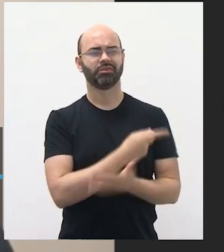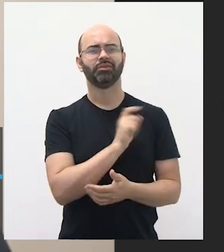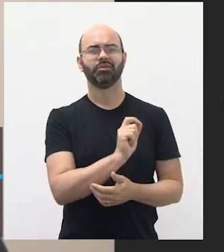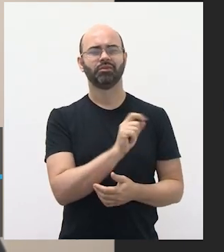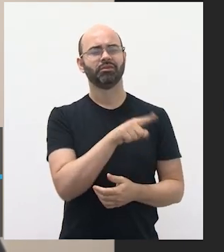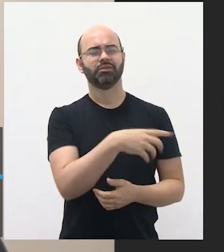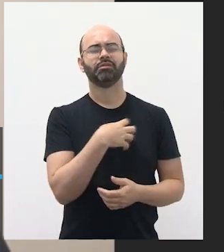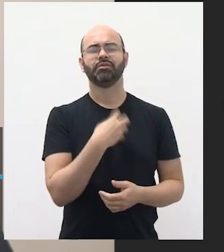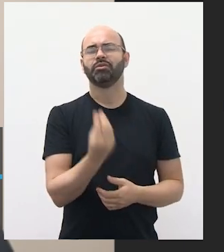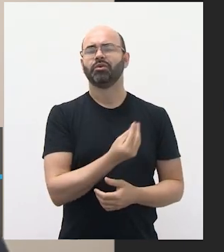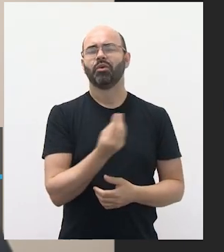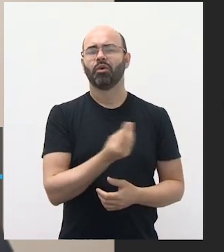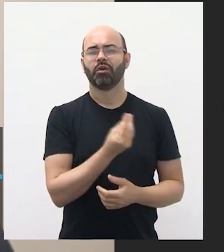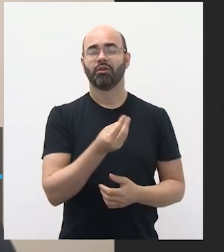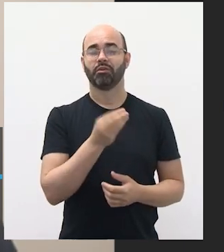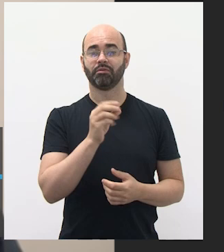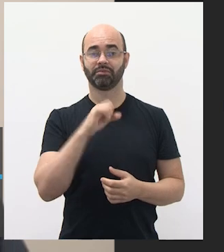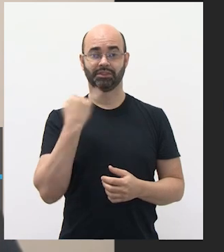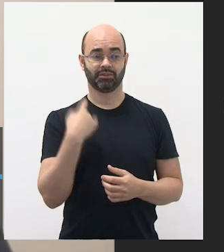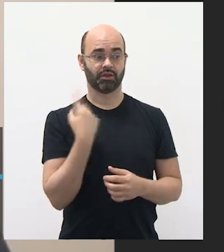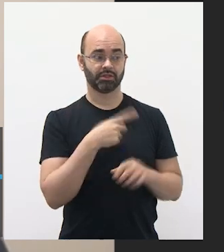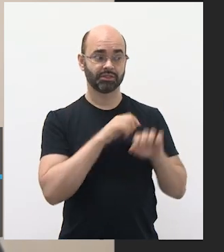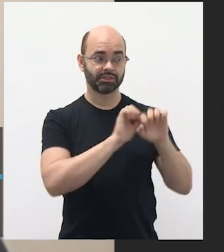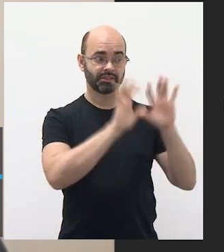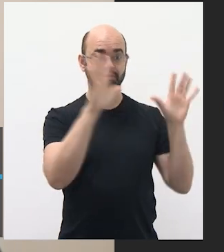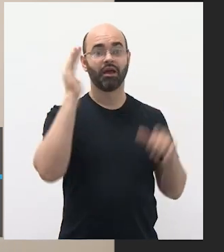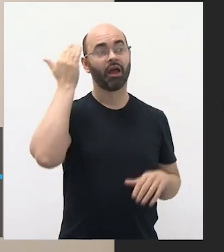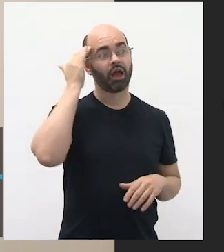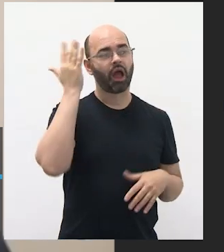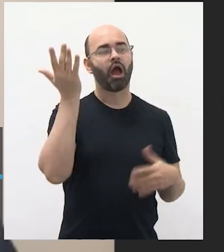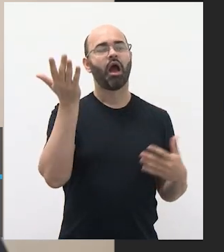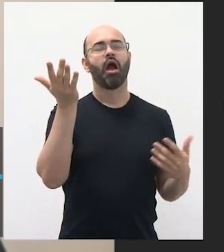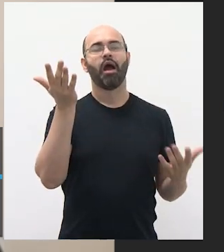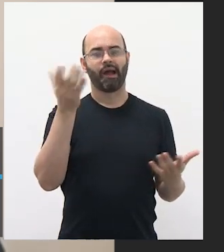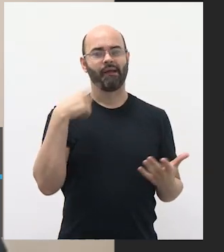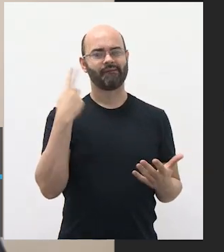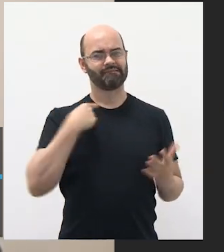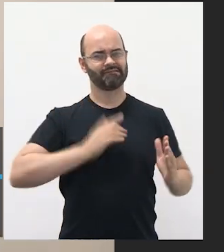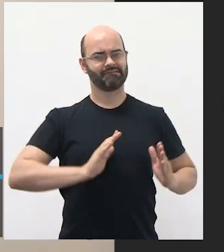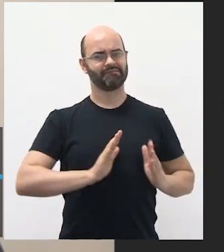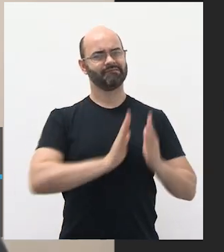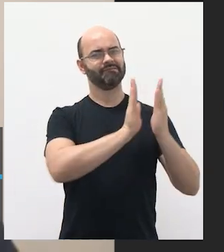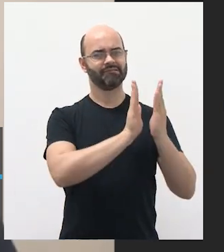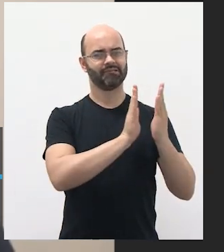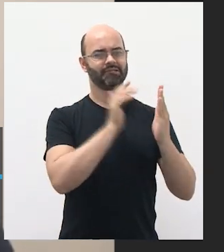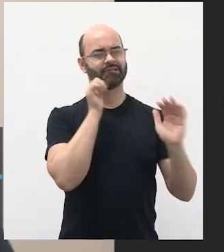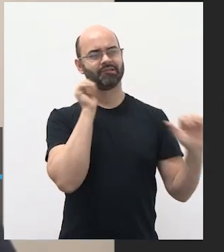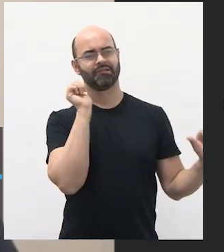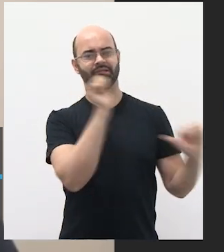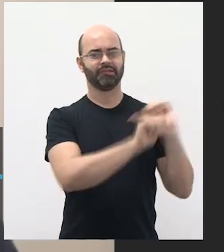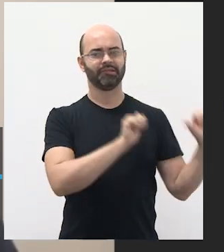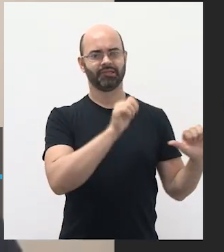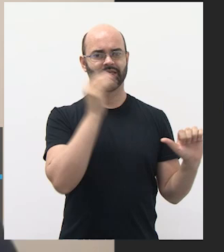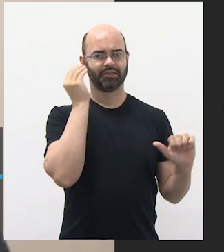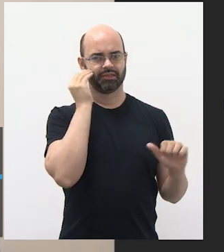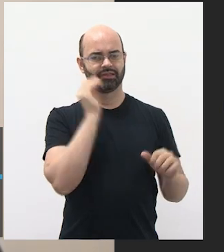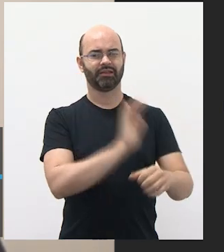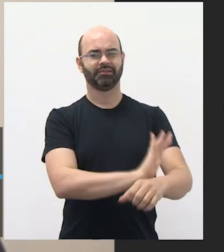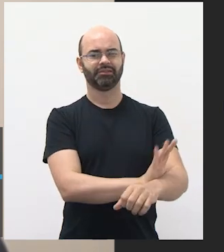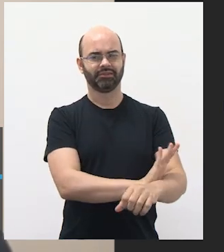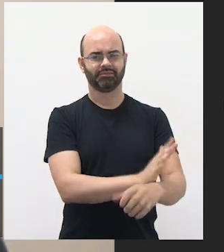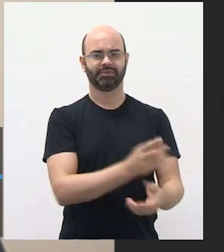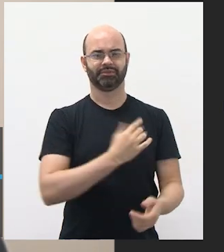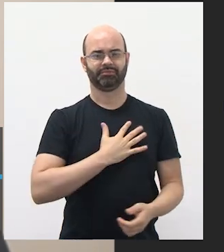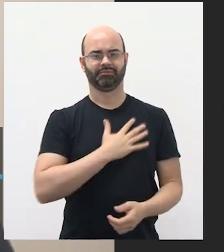eles acontecem, isso torna mais fácil nós enfrentarmos os preconceitos e a discriminação, né? Então, não